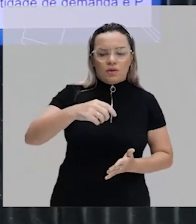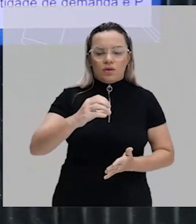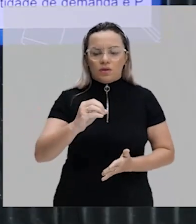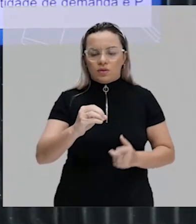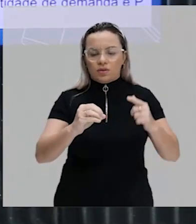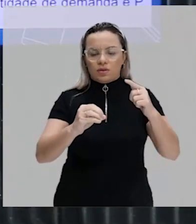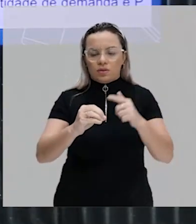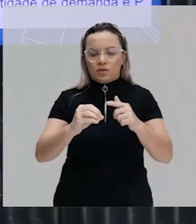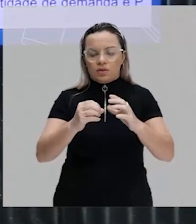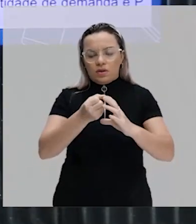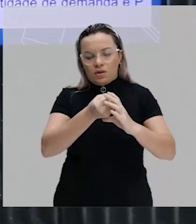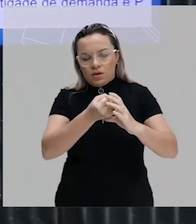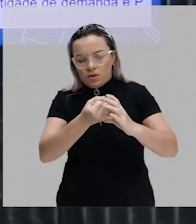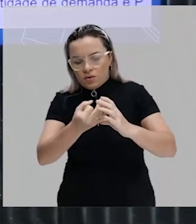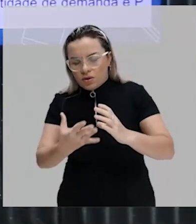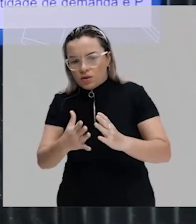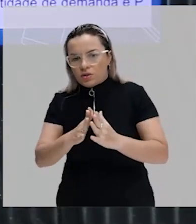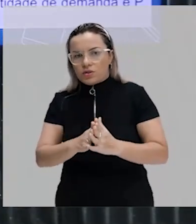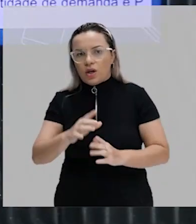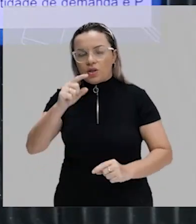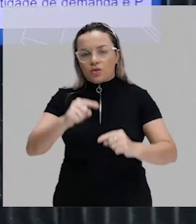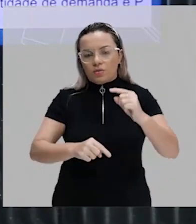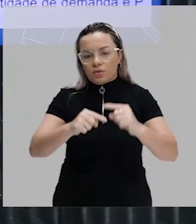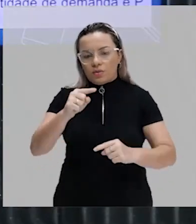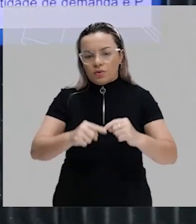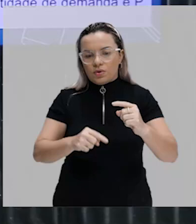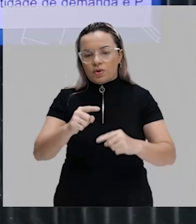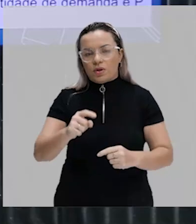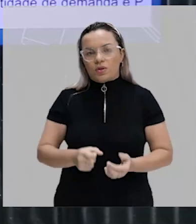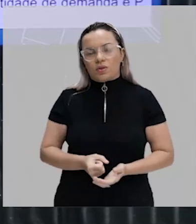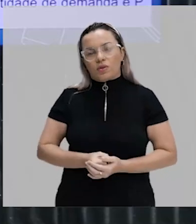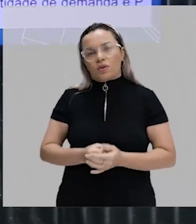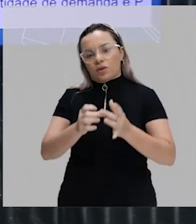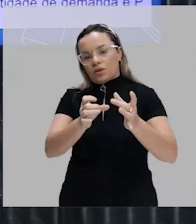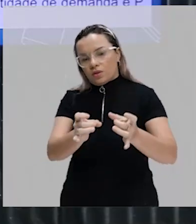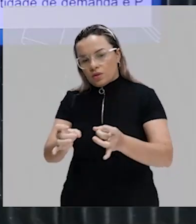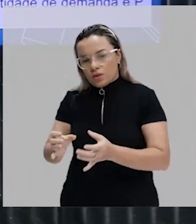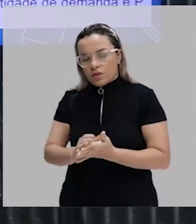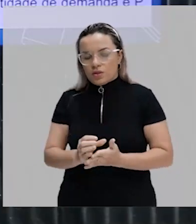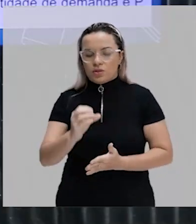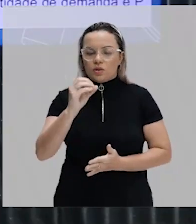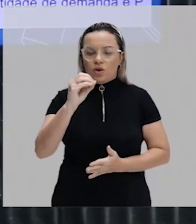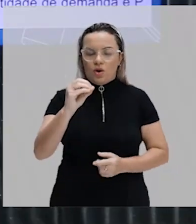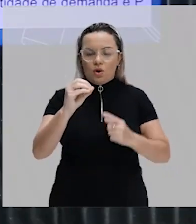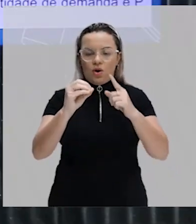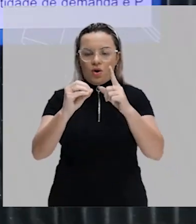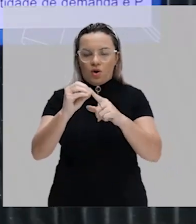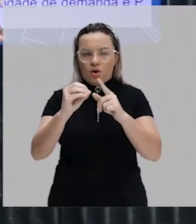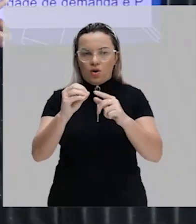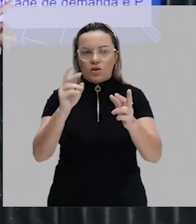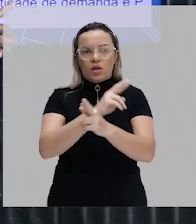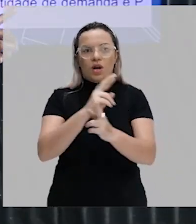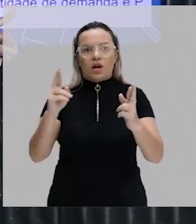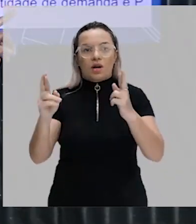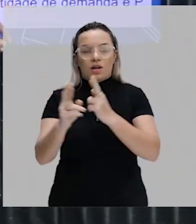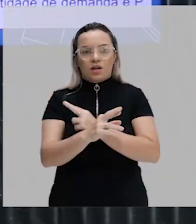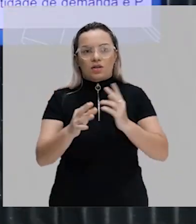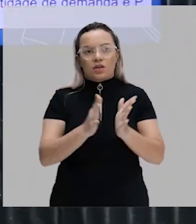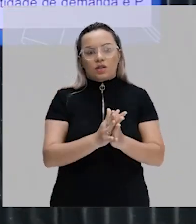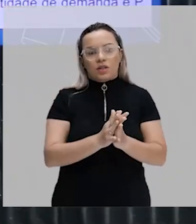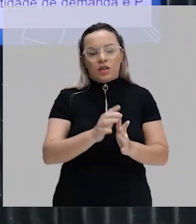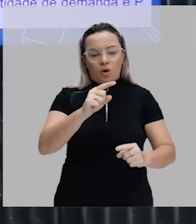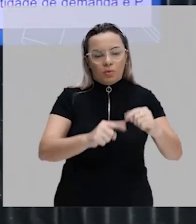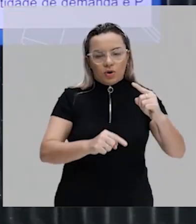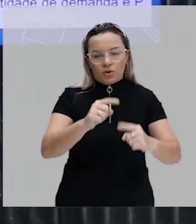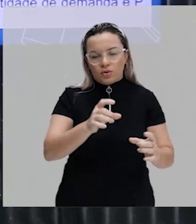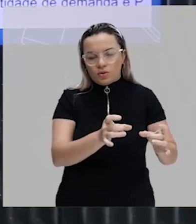é a quantidade de oferta, então esse Ozinho está relacionado à oferta, e QD é a quantidade de demanda, então